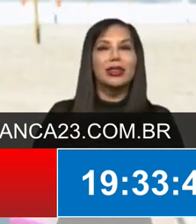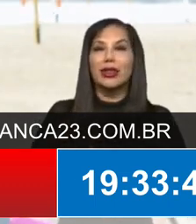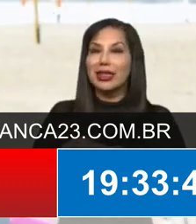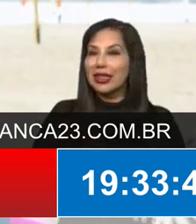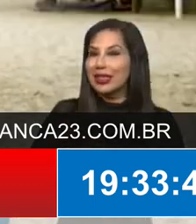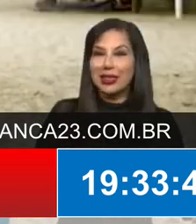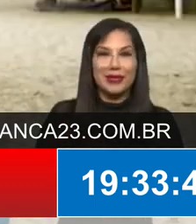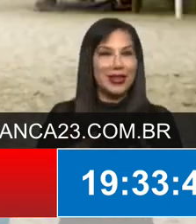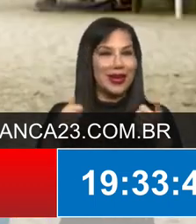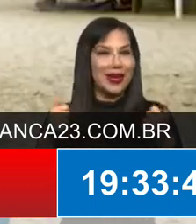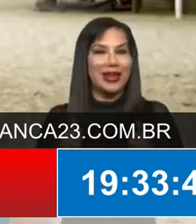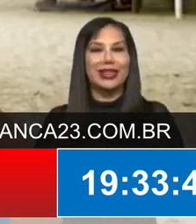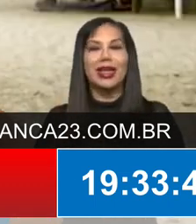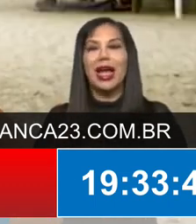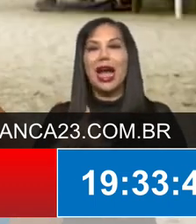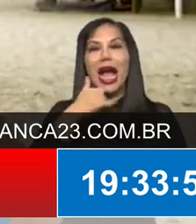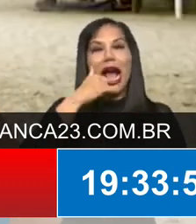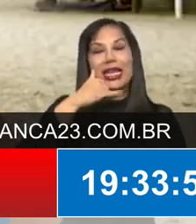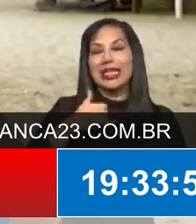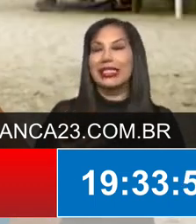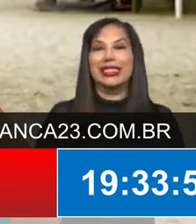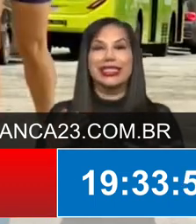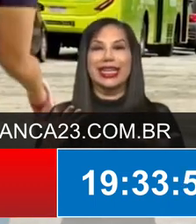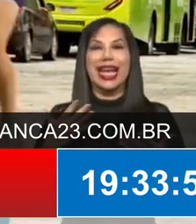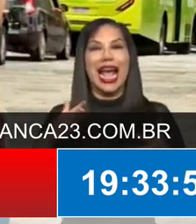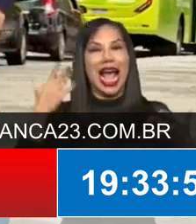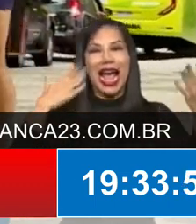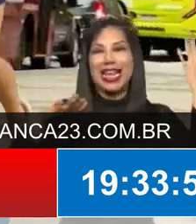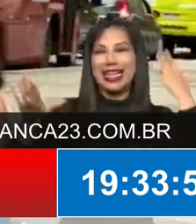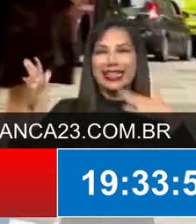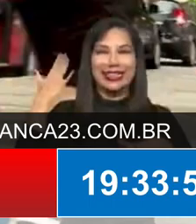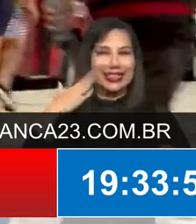melhor ainda uma energia caótica por